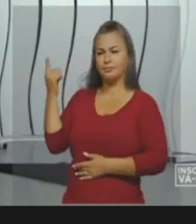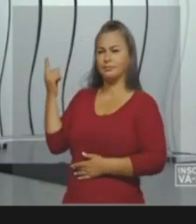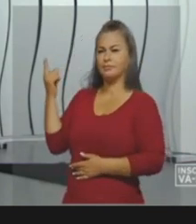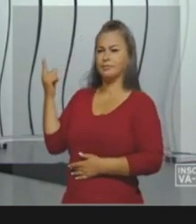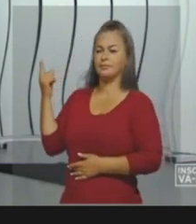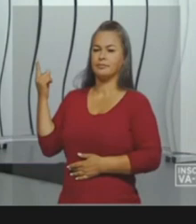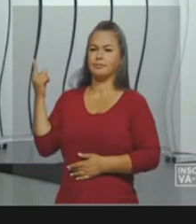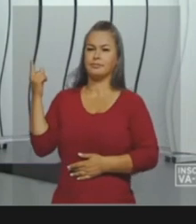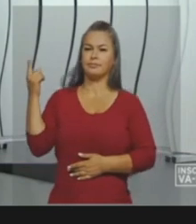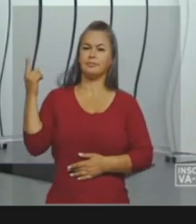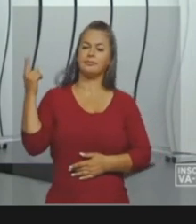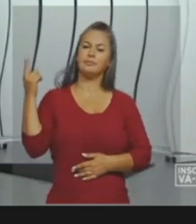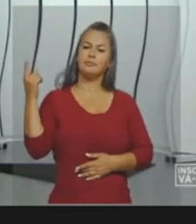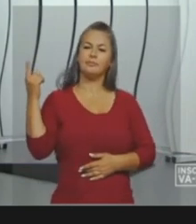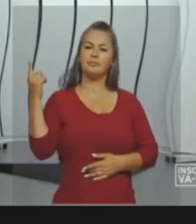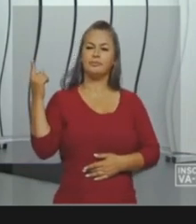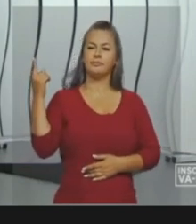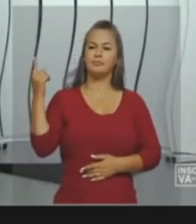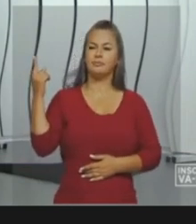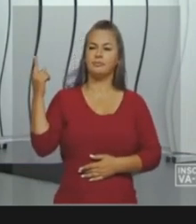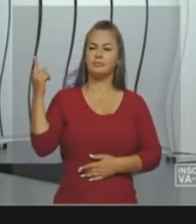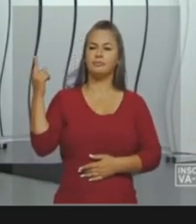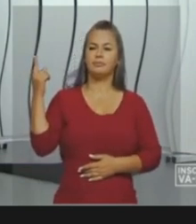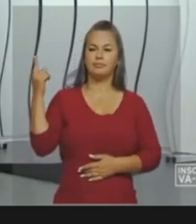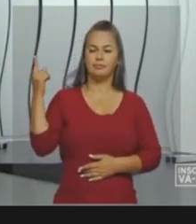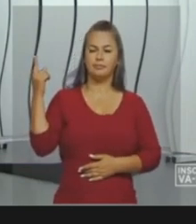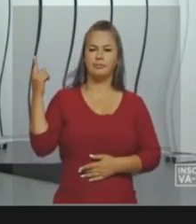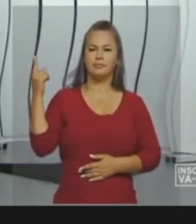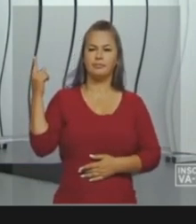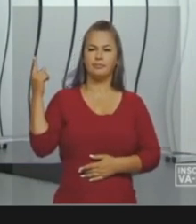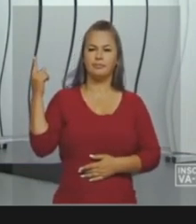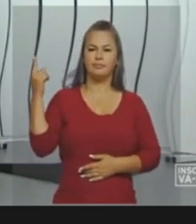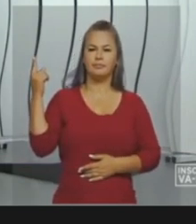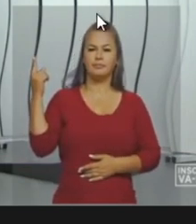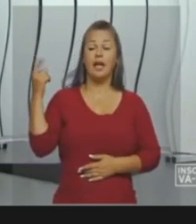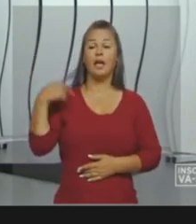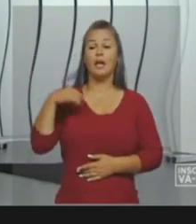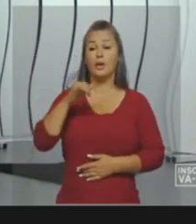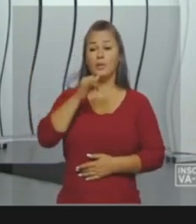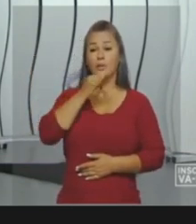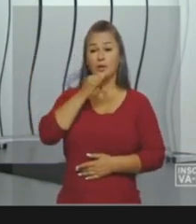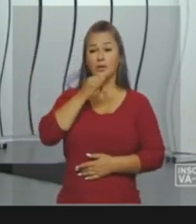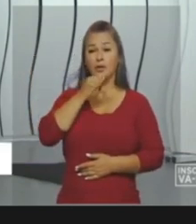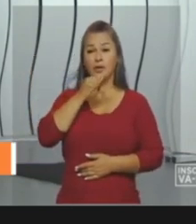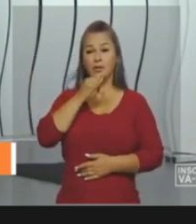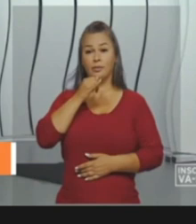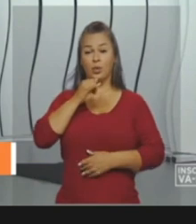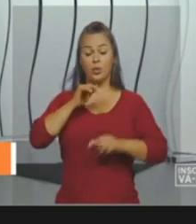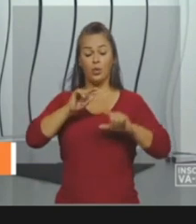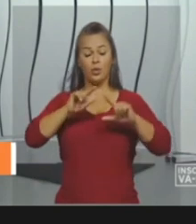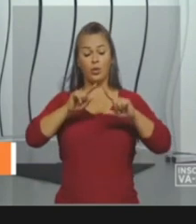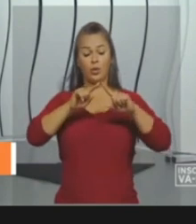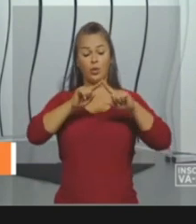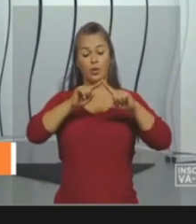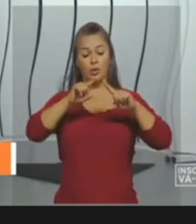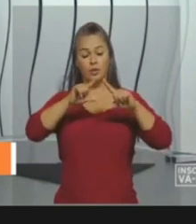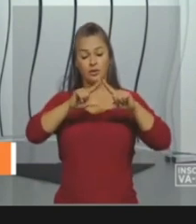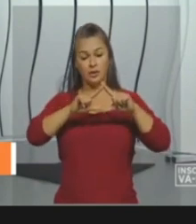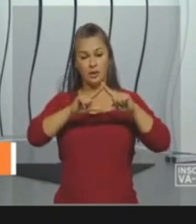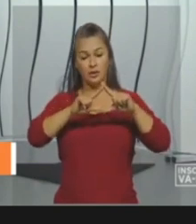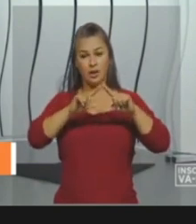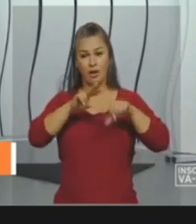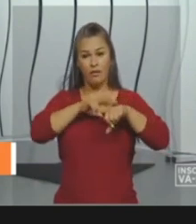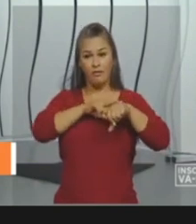as proteínas na superfície da hemácia. Eu vou usar aqui o triângulo verde para representar a proteína A